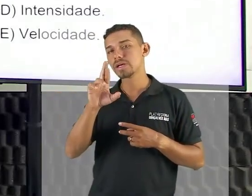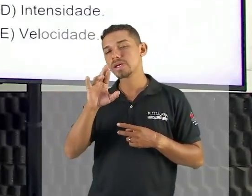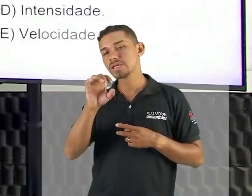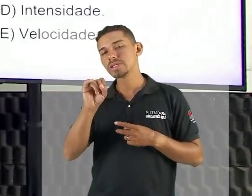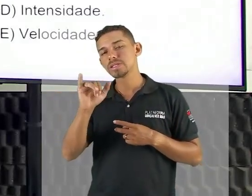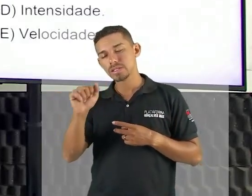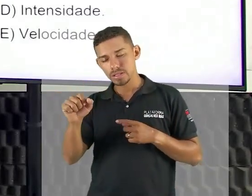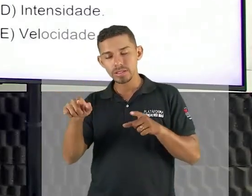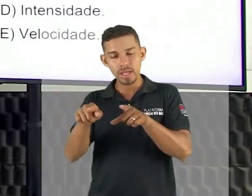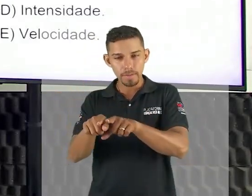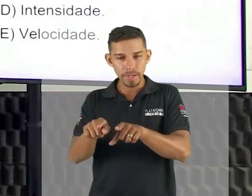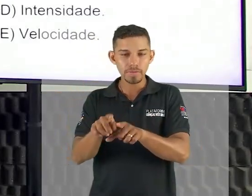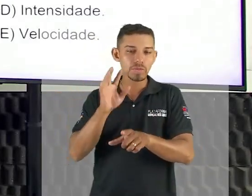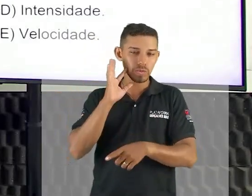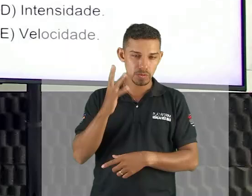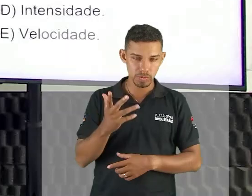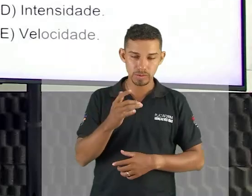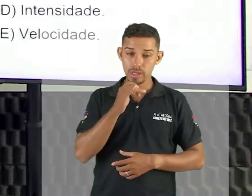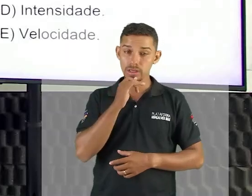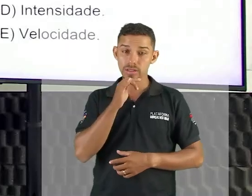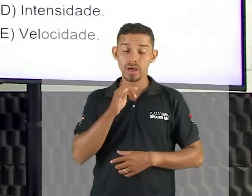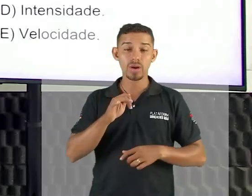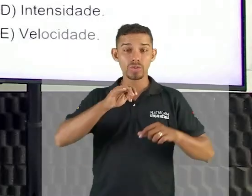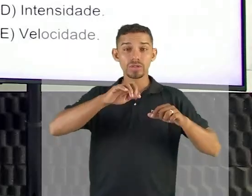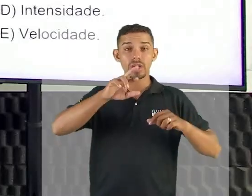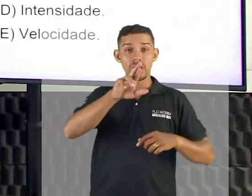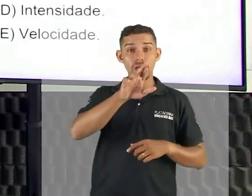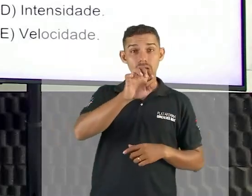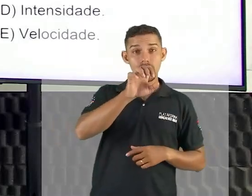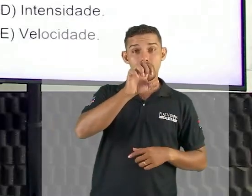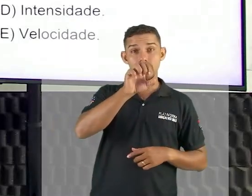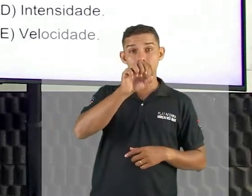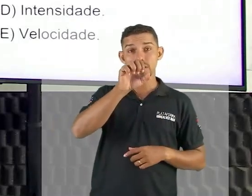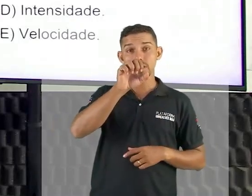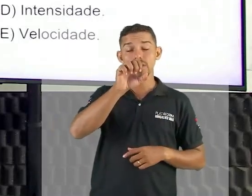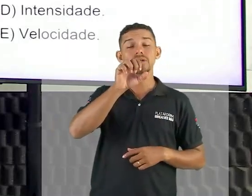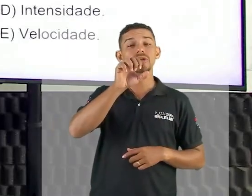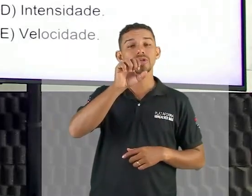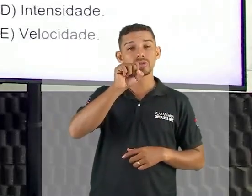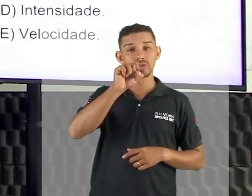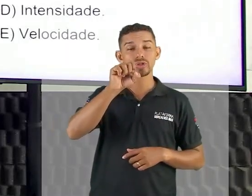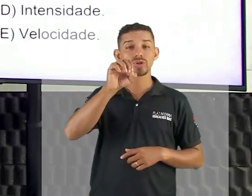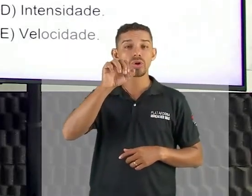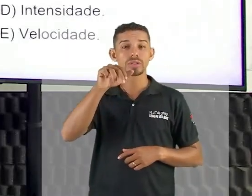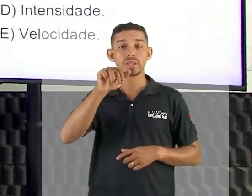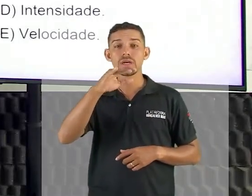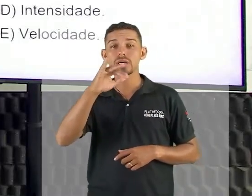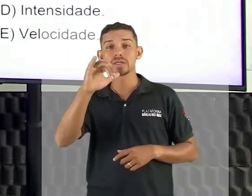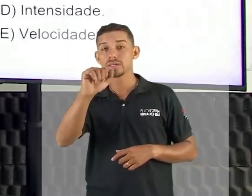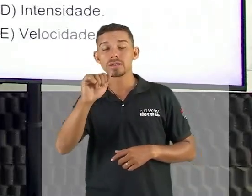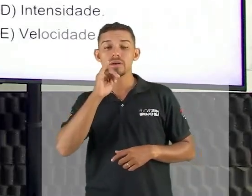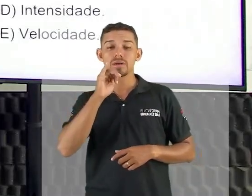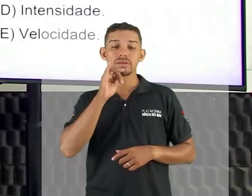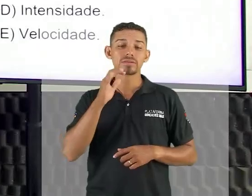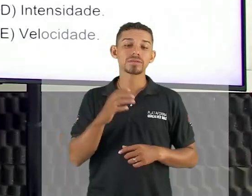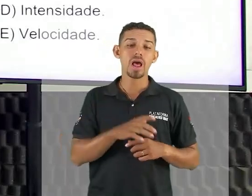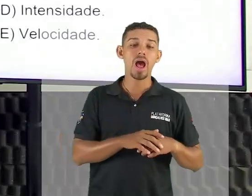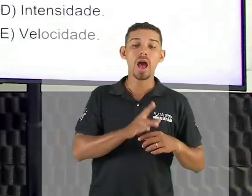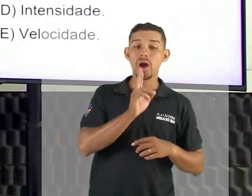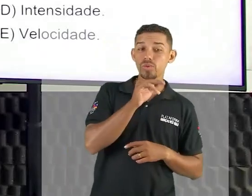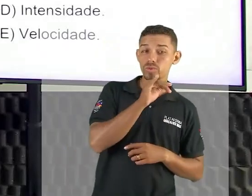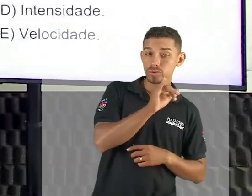transversais também tá então ressonância acontece com qualquer tipo de onda as un as bi e as tridimensionais